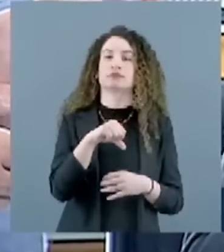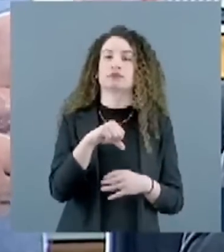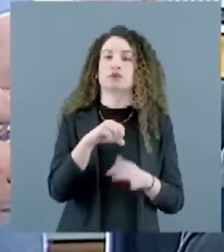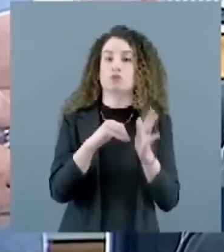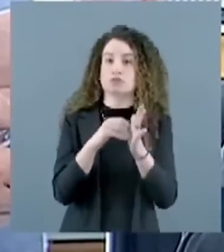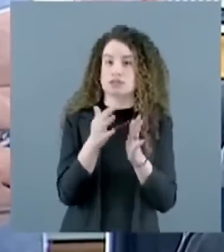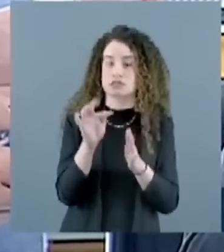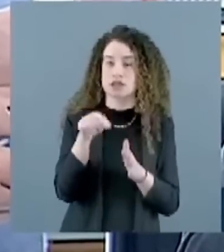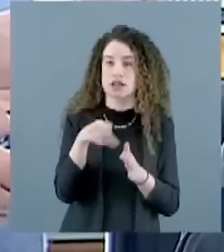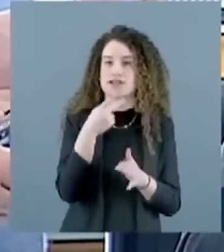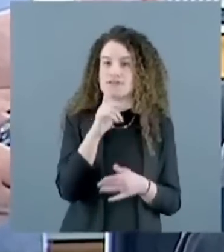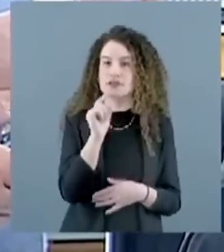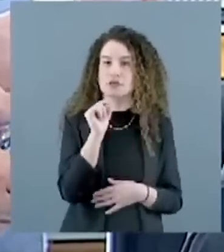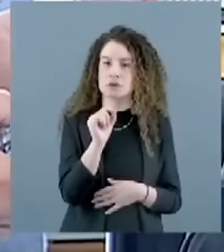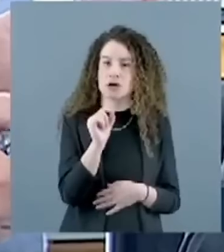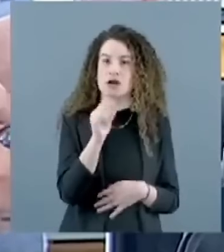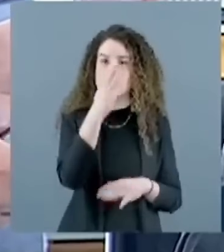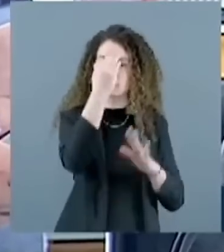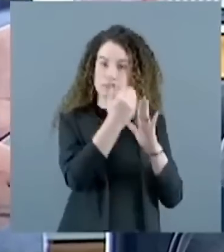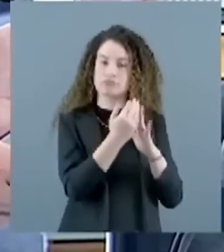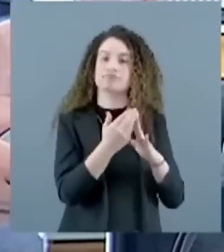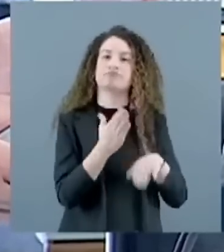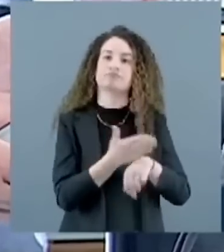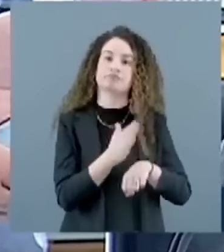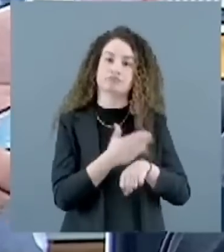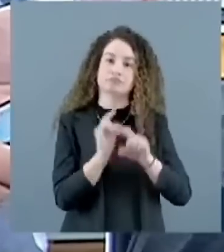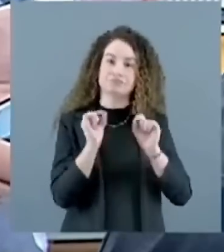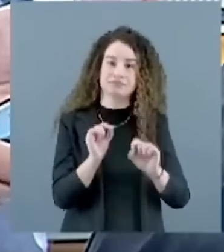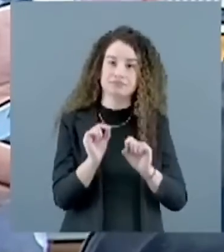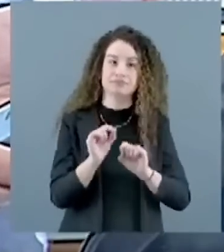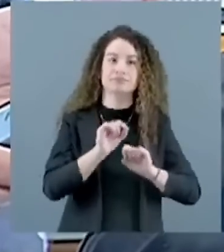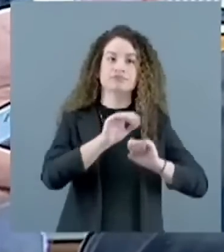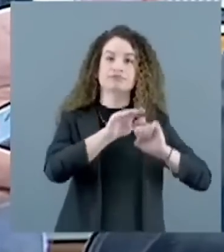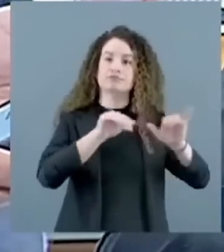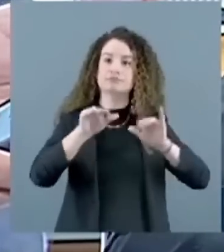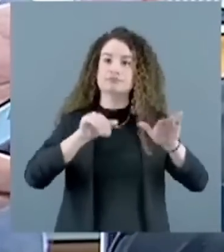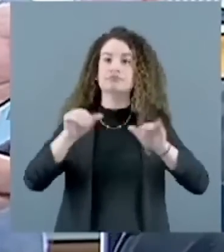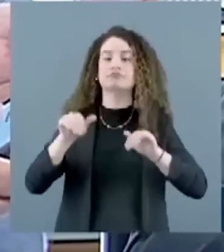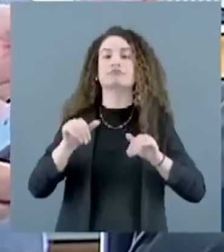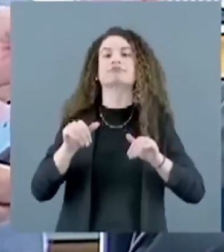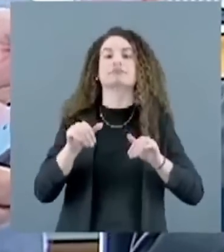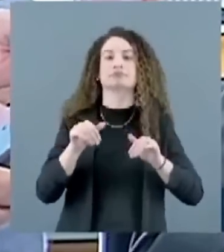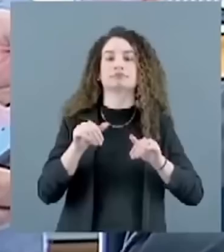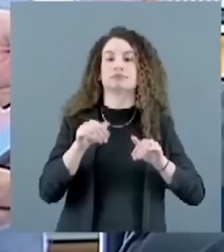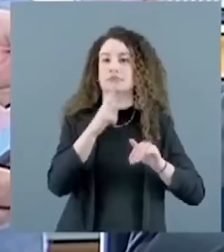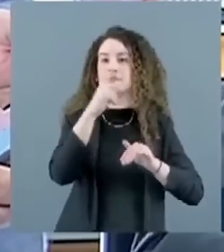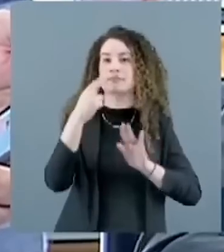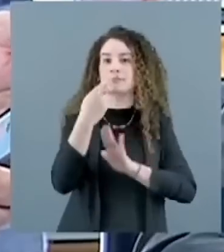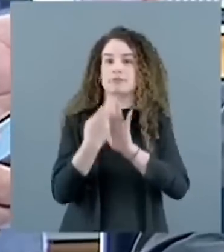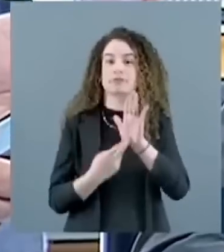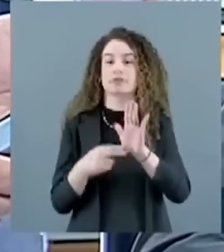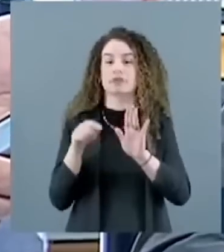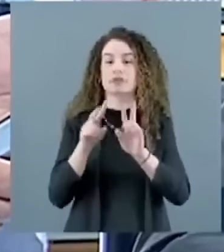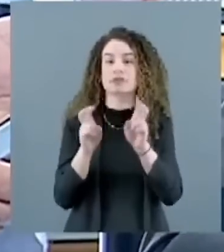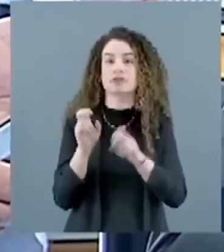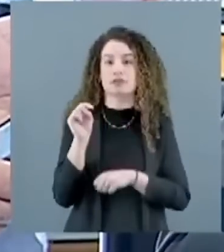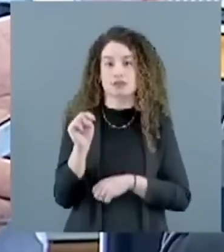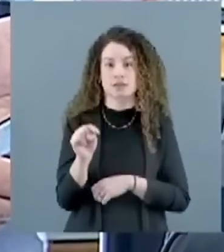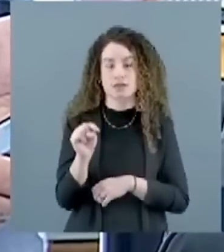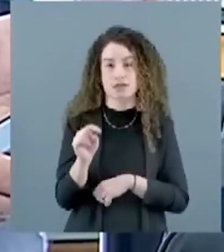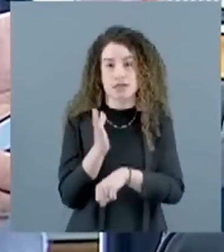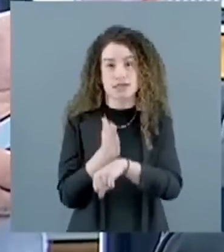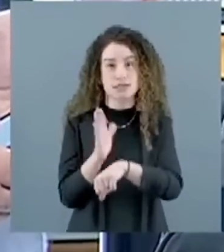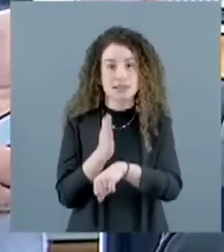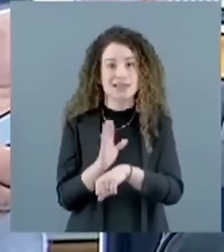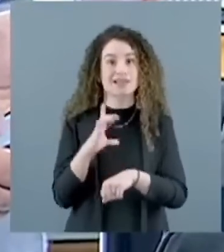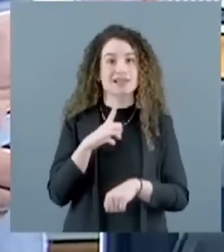presidente das comissões designar, na comissão, relatores para as matérias, cuja prerrogativa se traduz no pleno